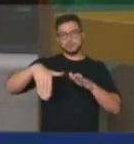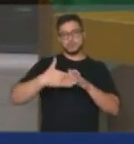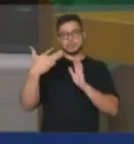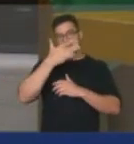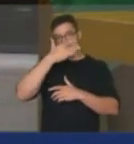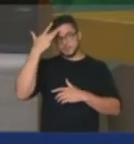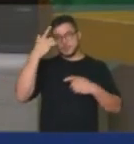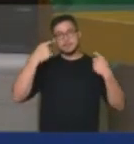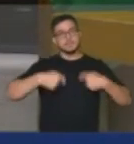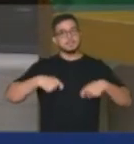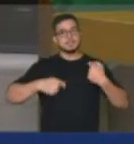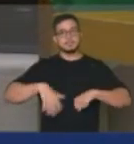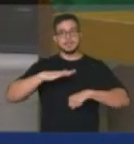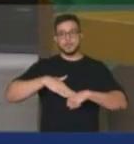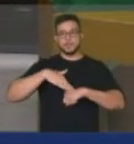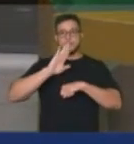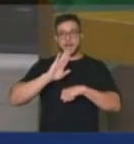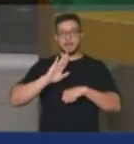Estado.